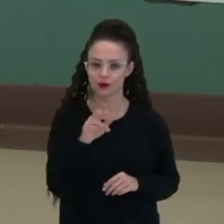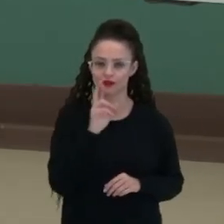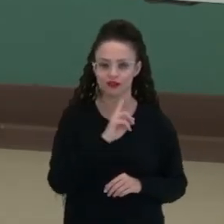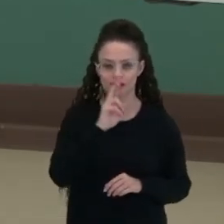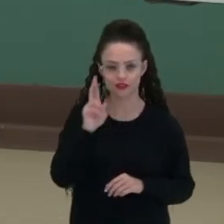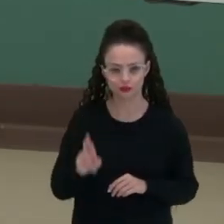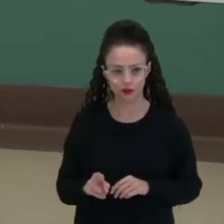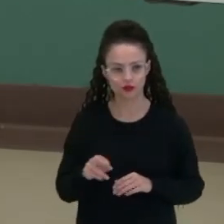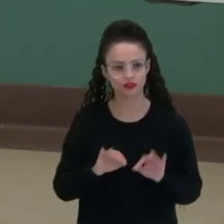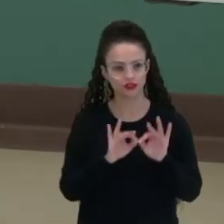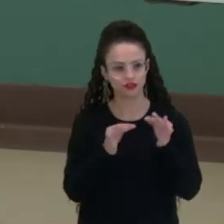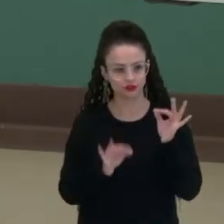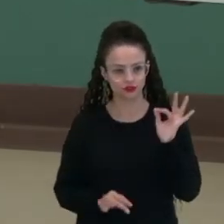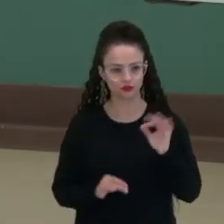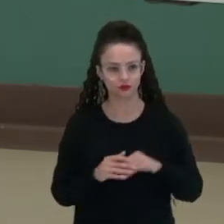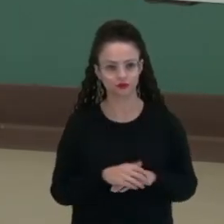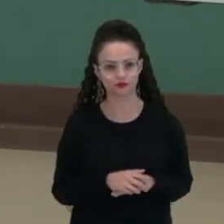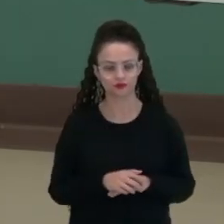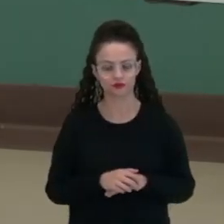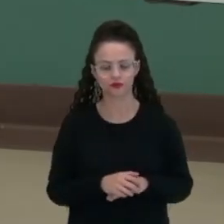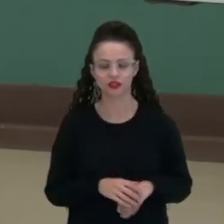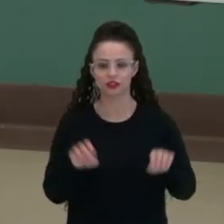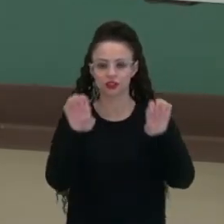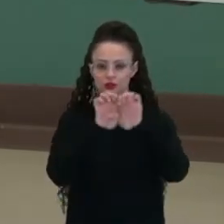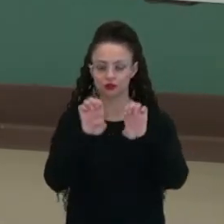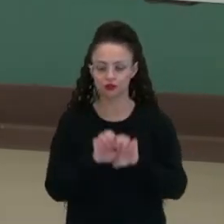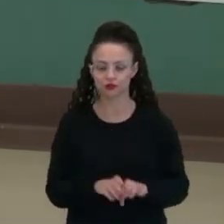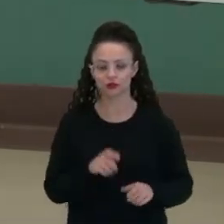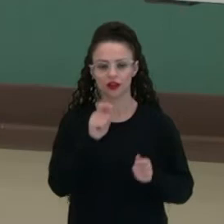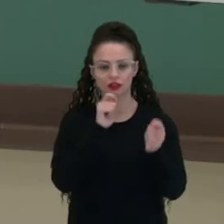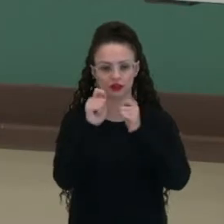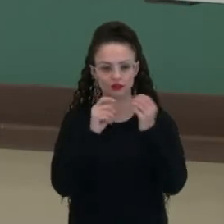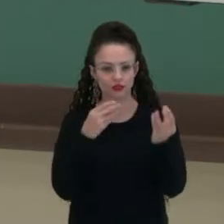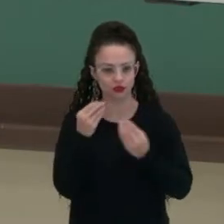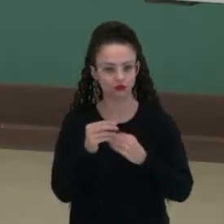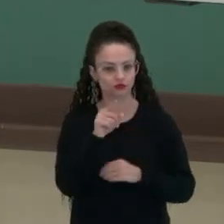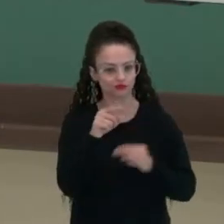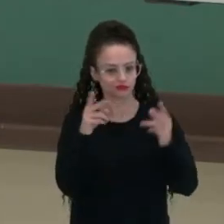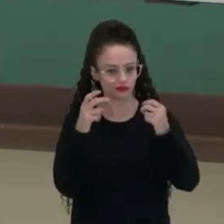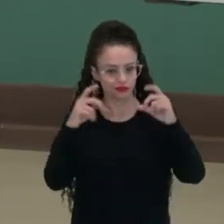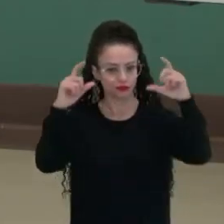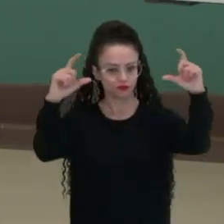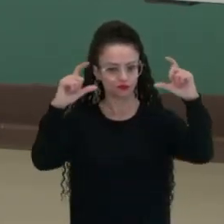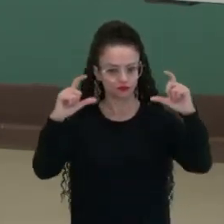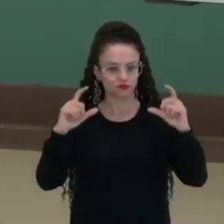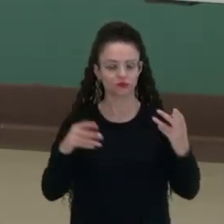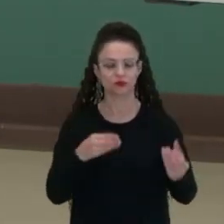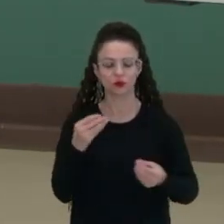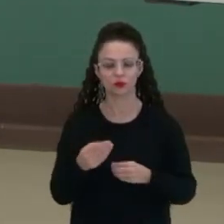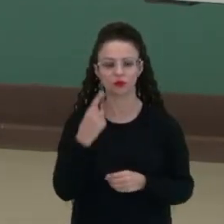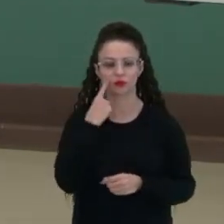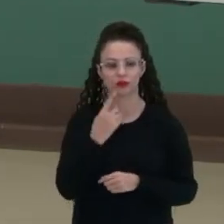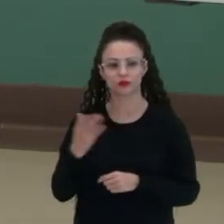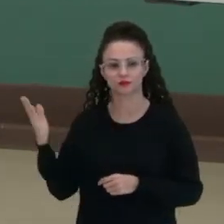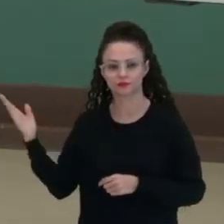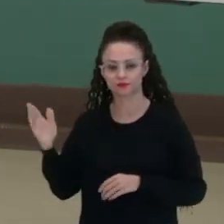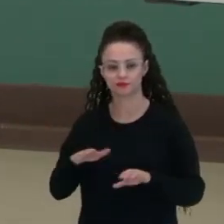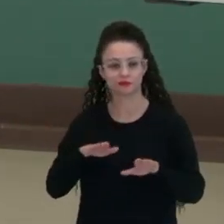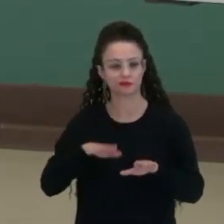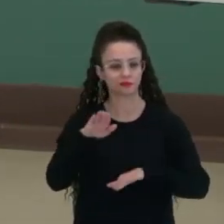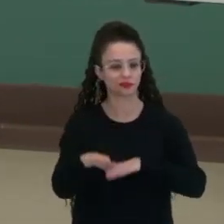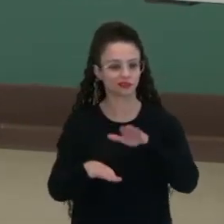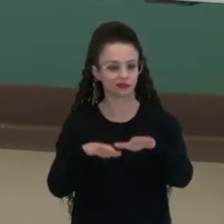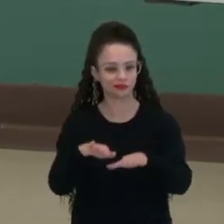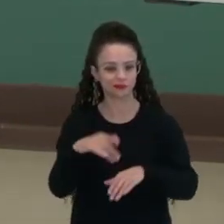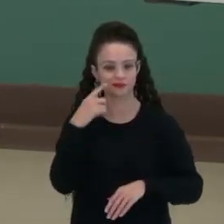resposta dissertativa. A estrutura de uma entrevista, você percebeu como é? Então, olha aqui no passo a passo.